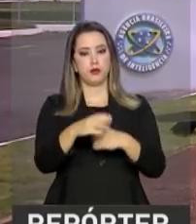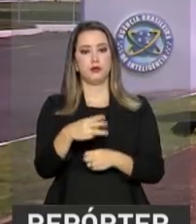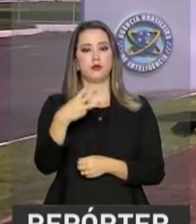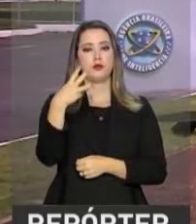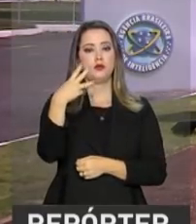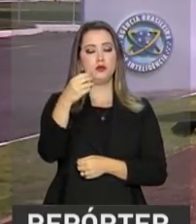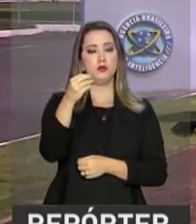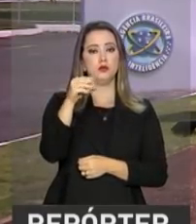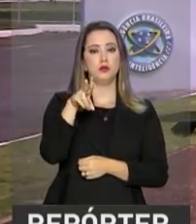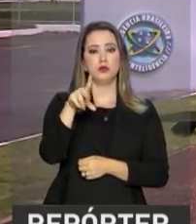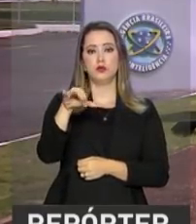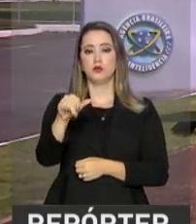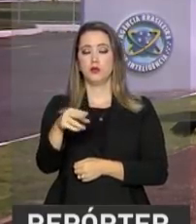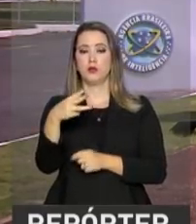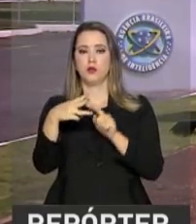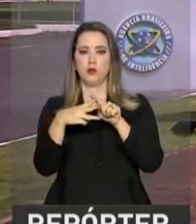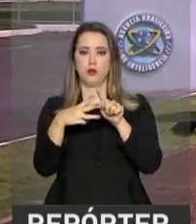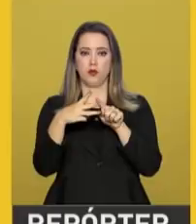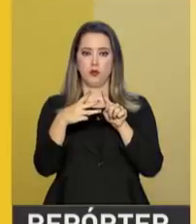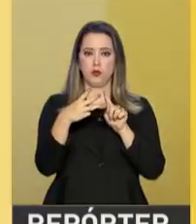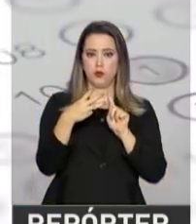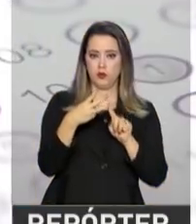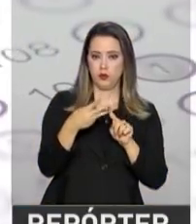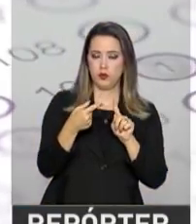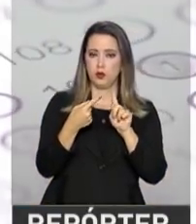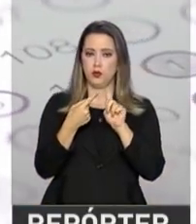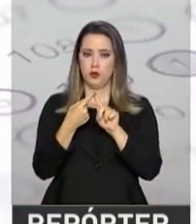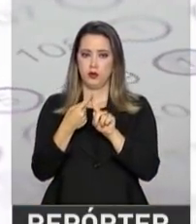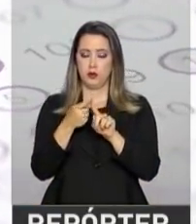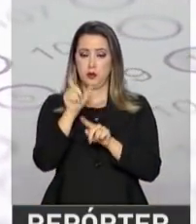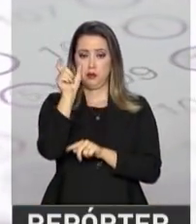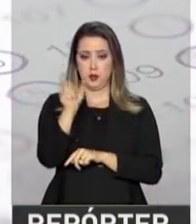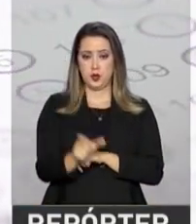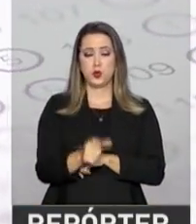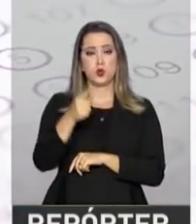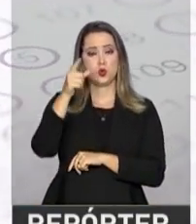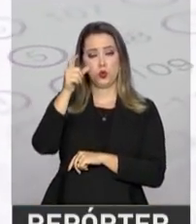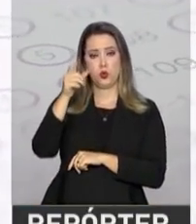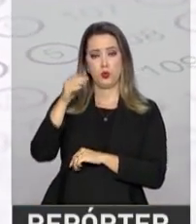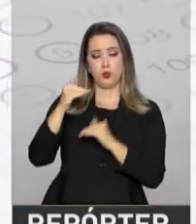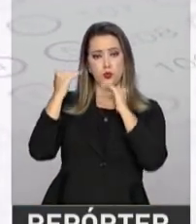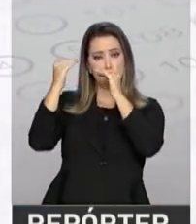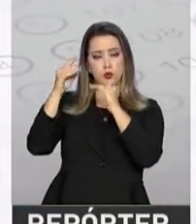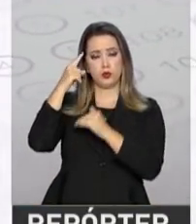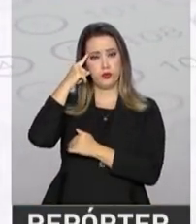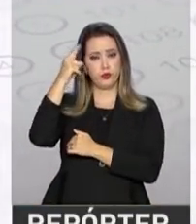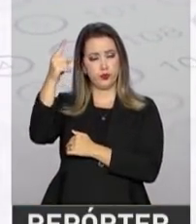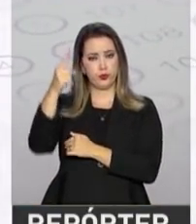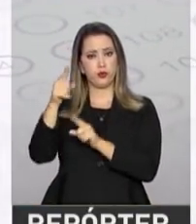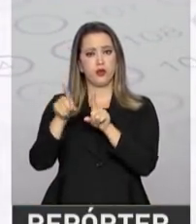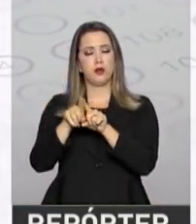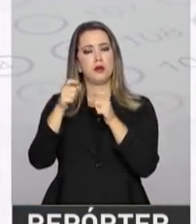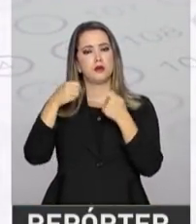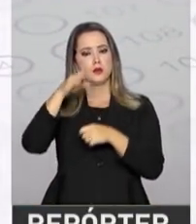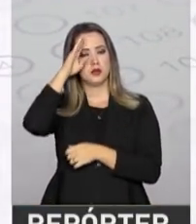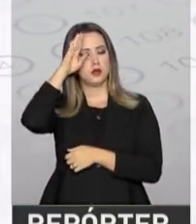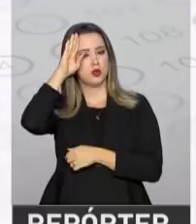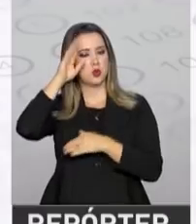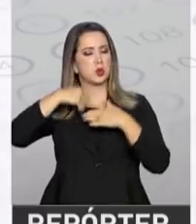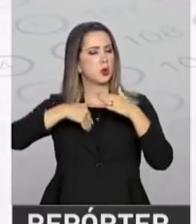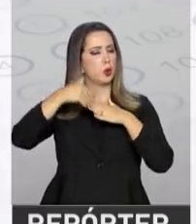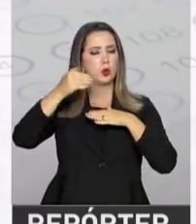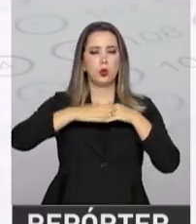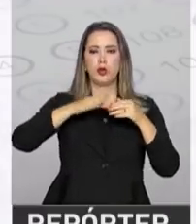300 vagas em três carreiras para o cargo de oficial de inteligência é necessário ter curso superior em qualquer